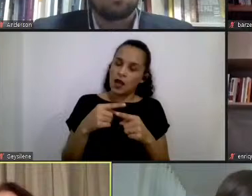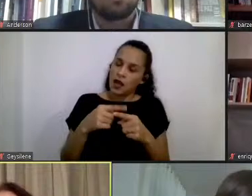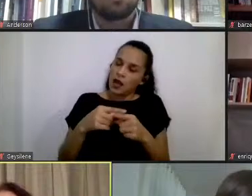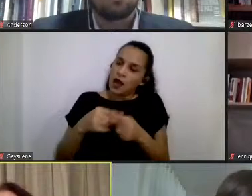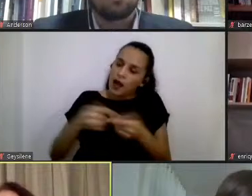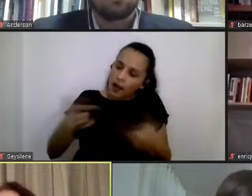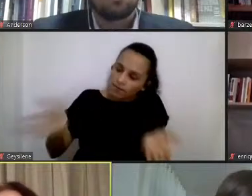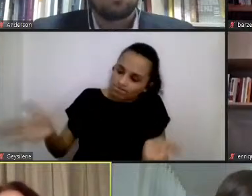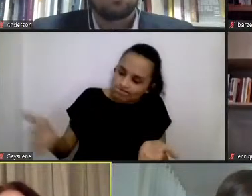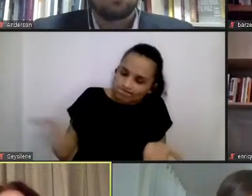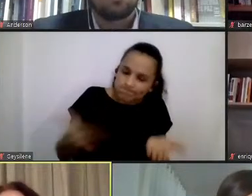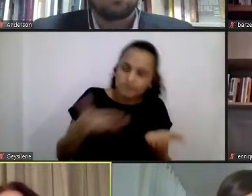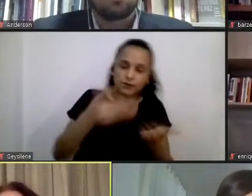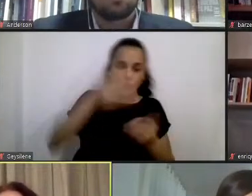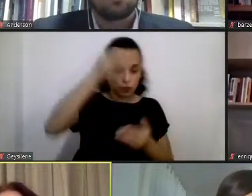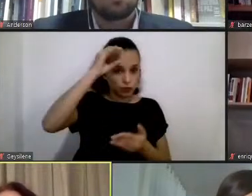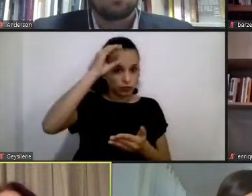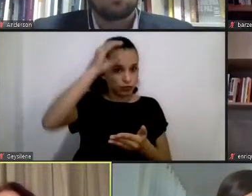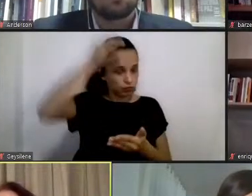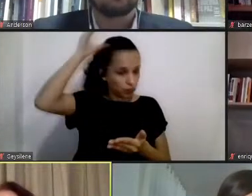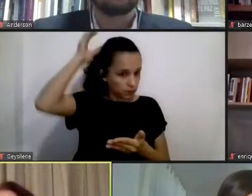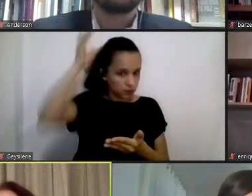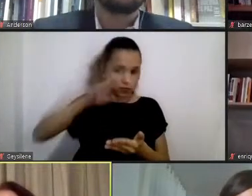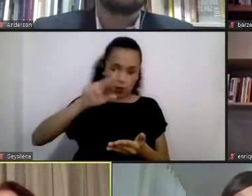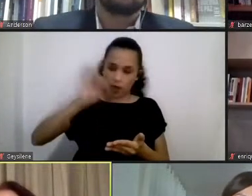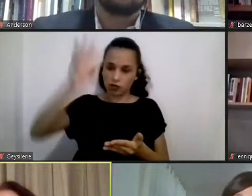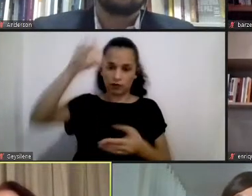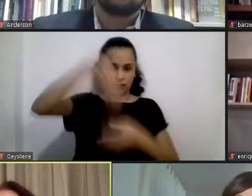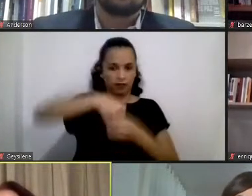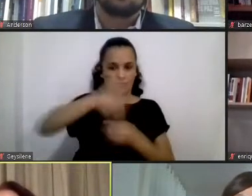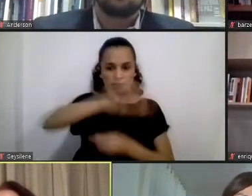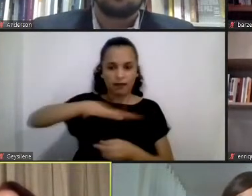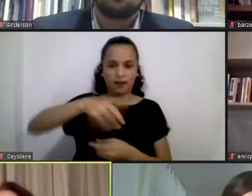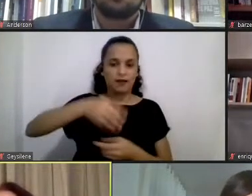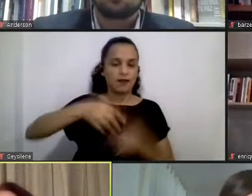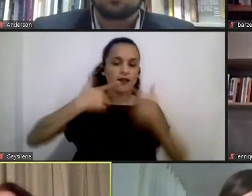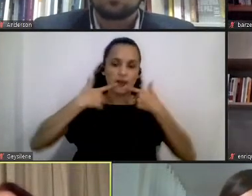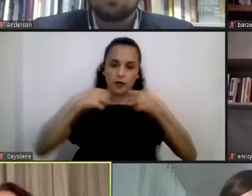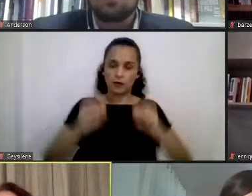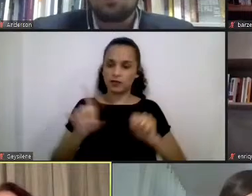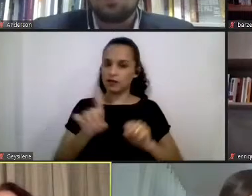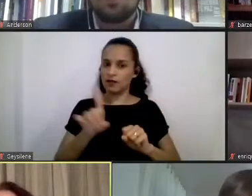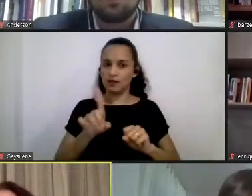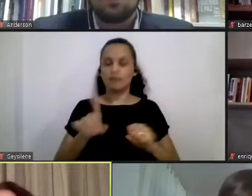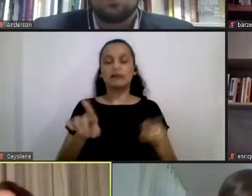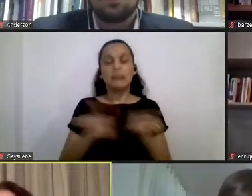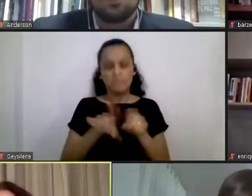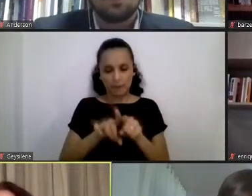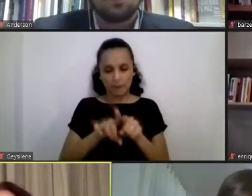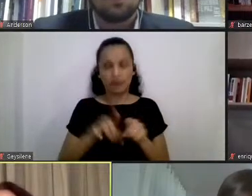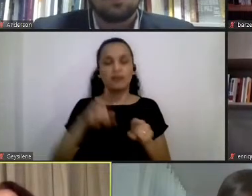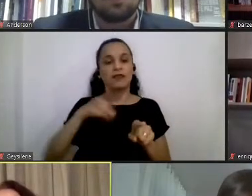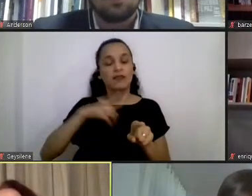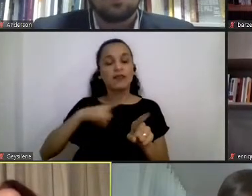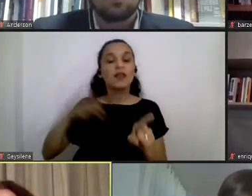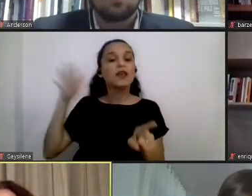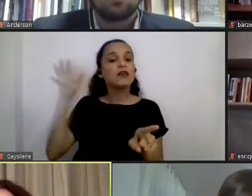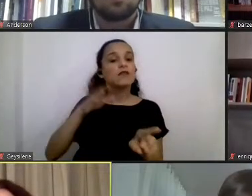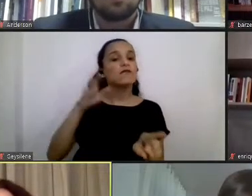Chomsky vai além da linguística e vai também muito em direção à influência que ele